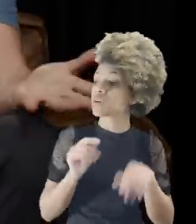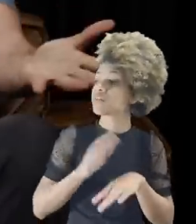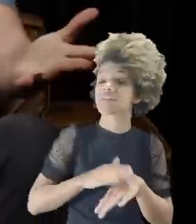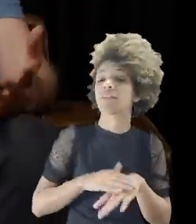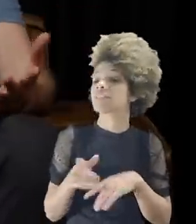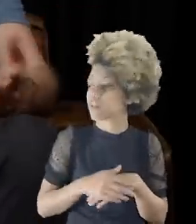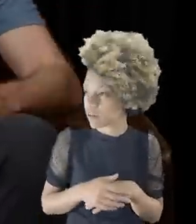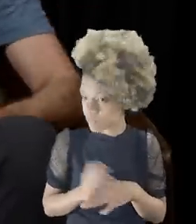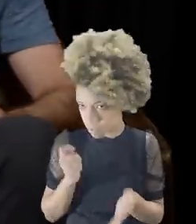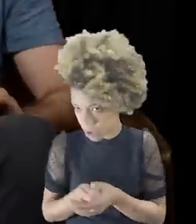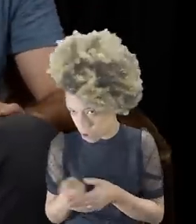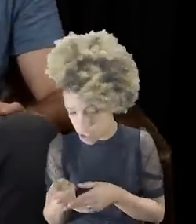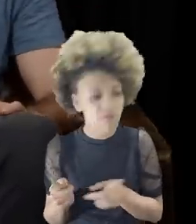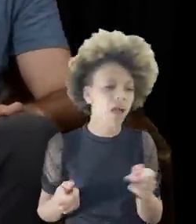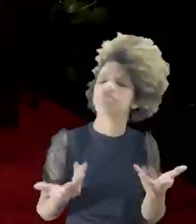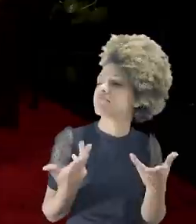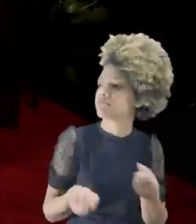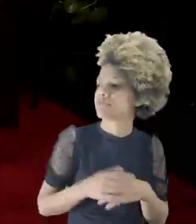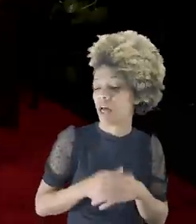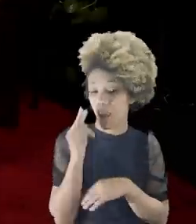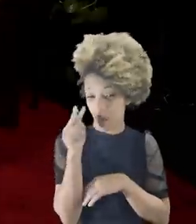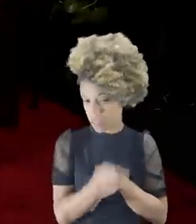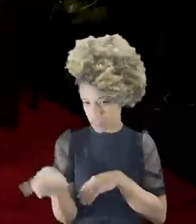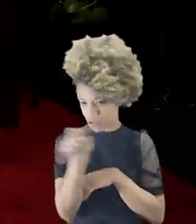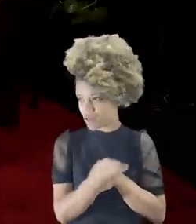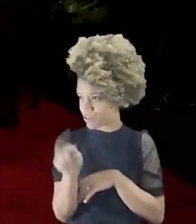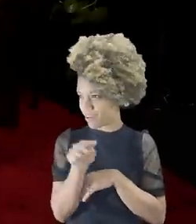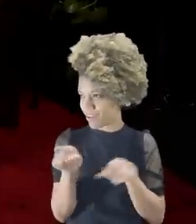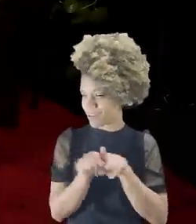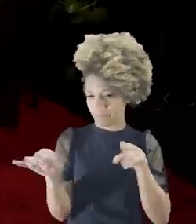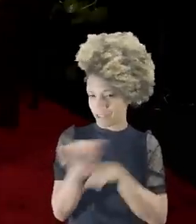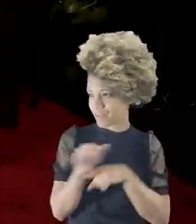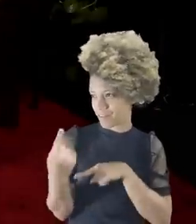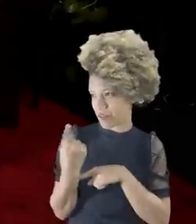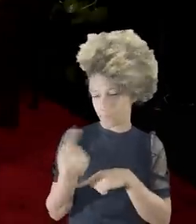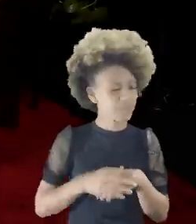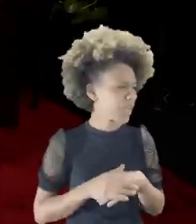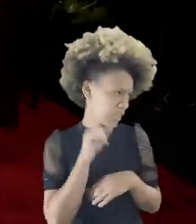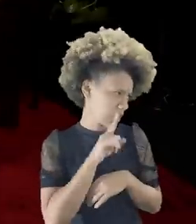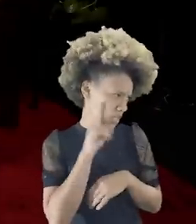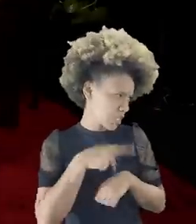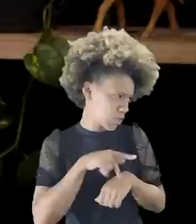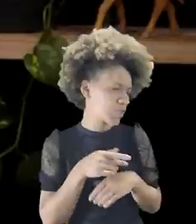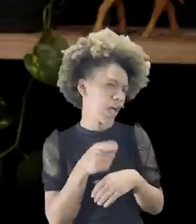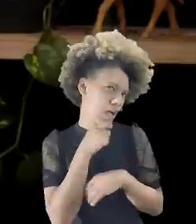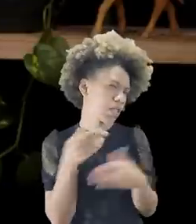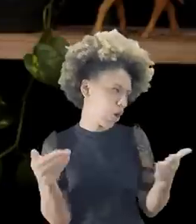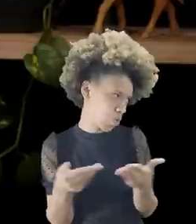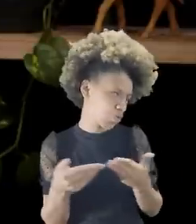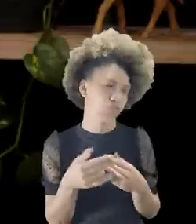o que que você vai me dar isso vai tomar leitura de jogo e muita técnica individual os Estados Unidos ainda hoje é